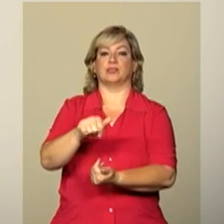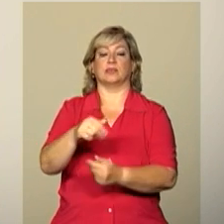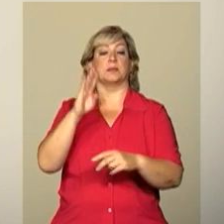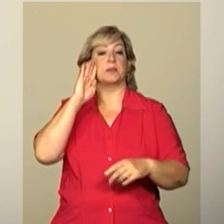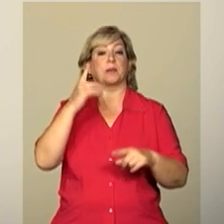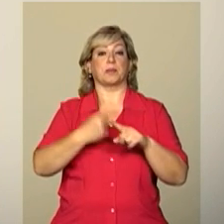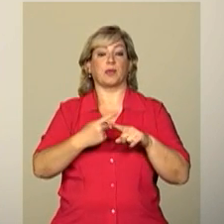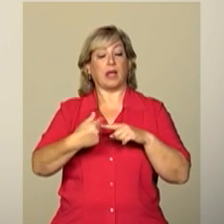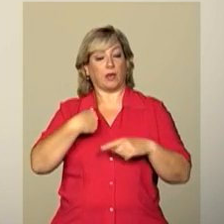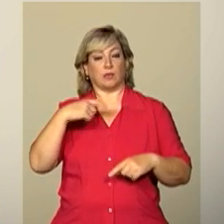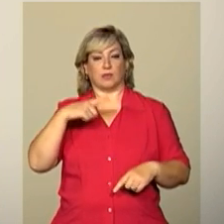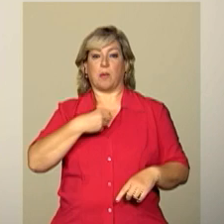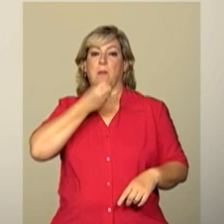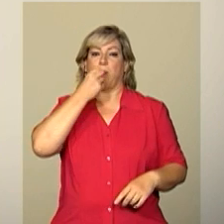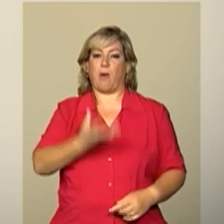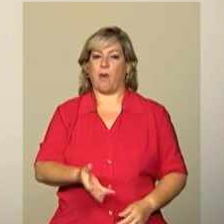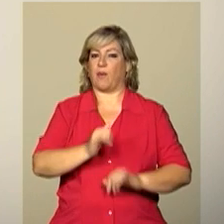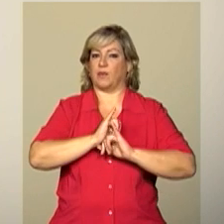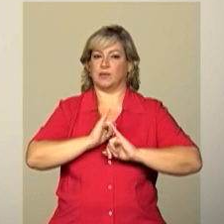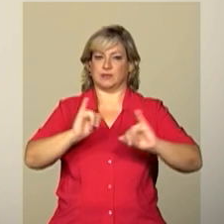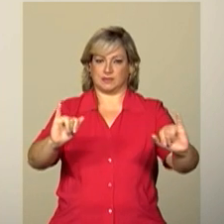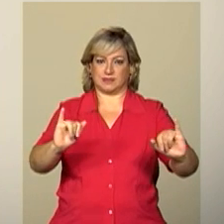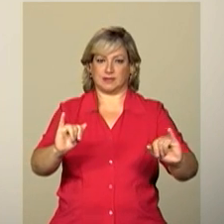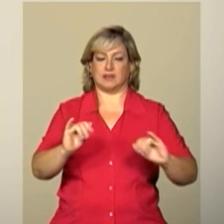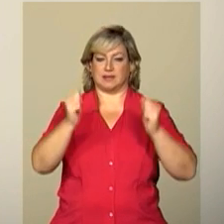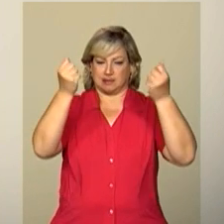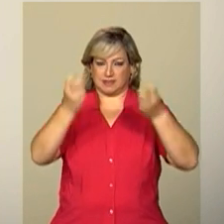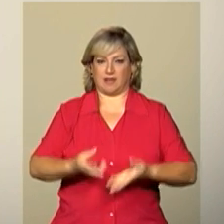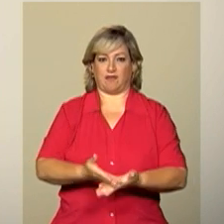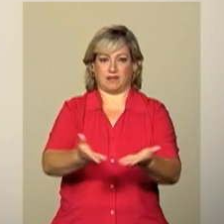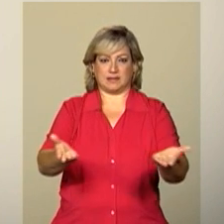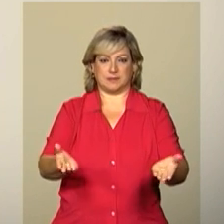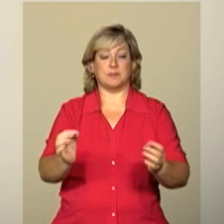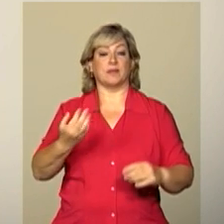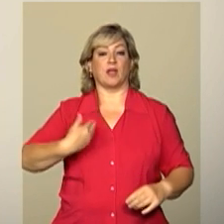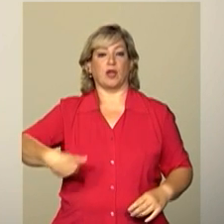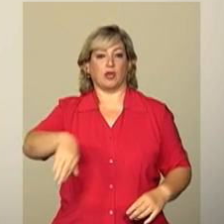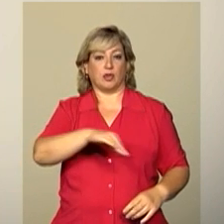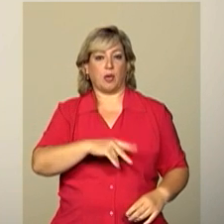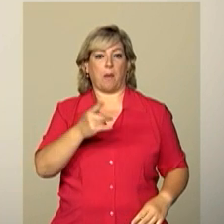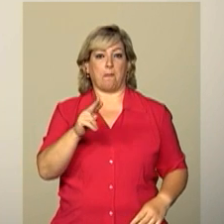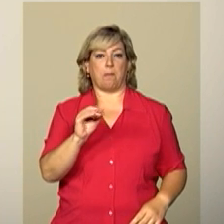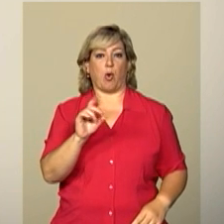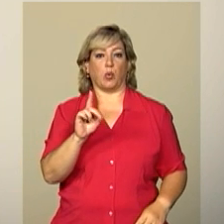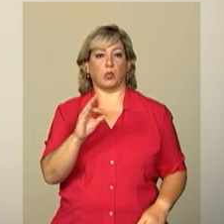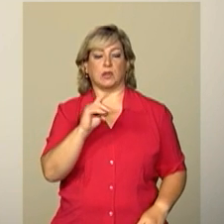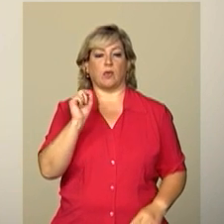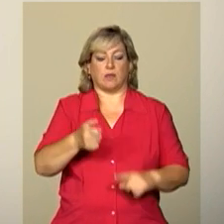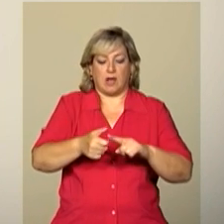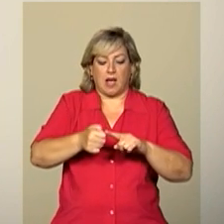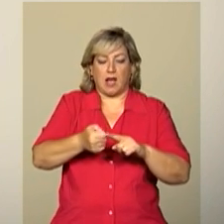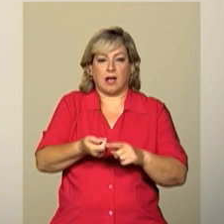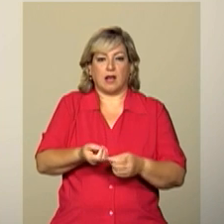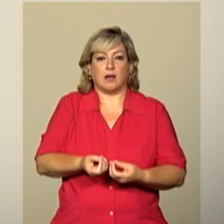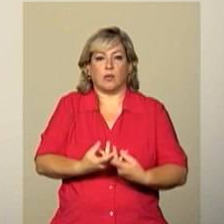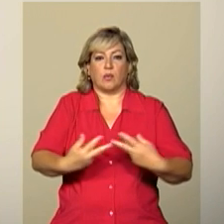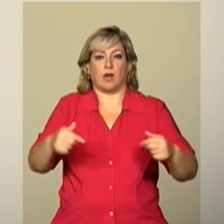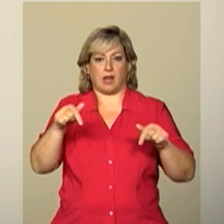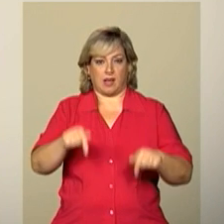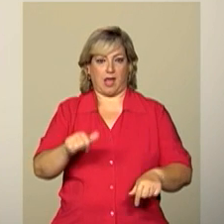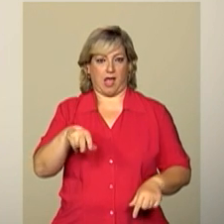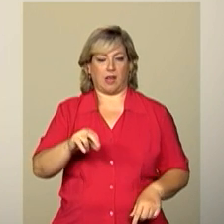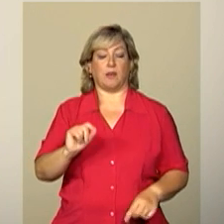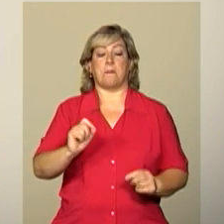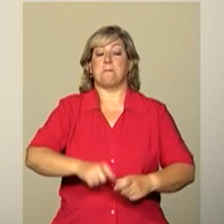tenho Ótimas notícias para contar para vocês nossa produção de grãos esse ano Luciano para você ter uma ideia vai ser a